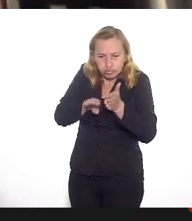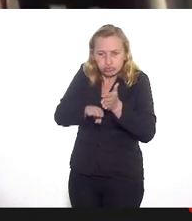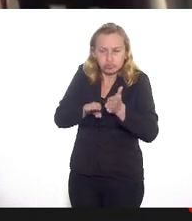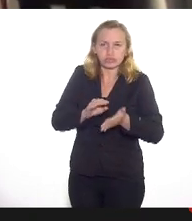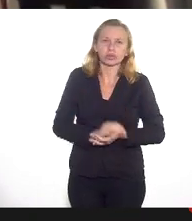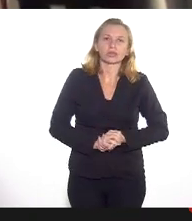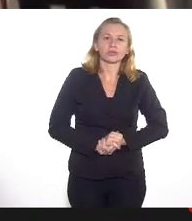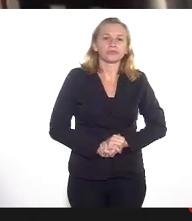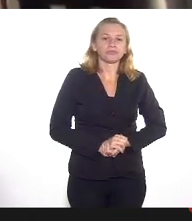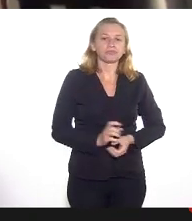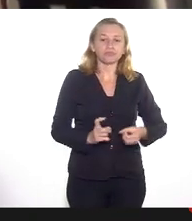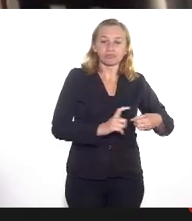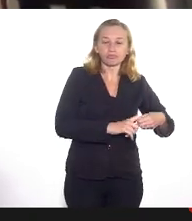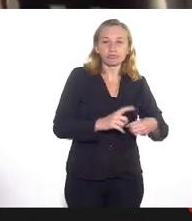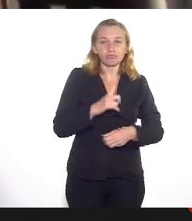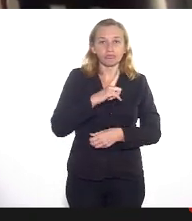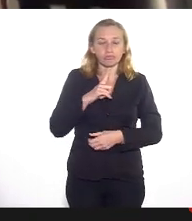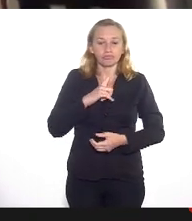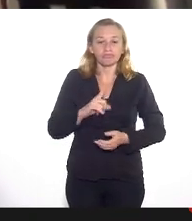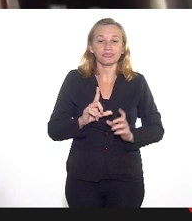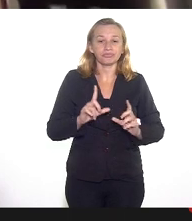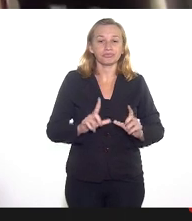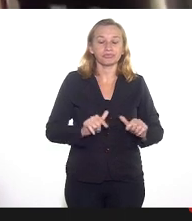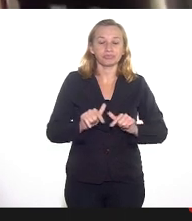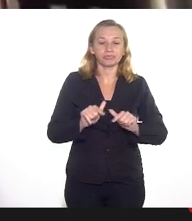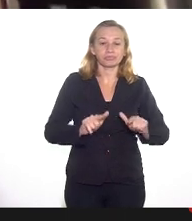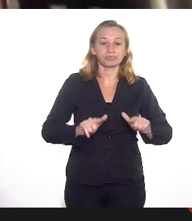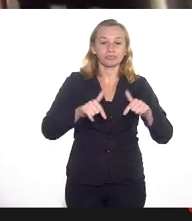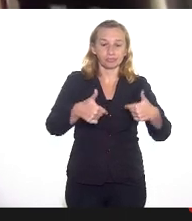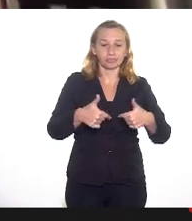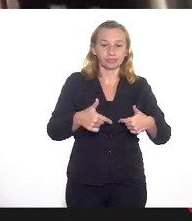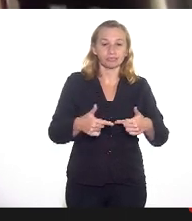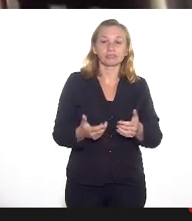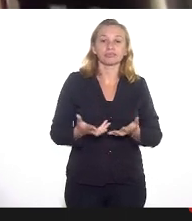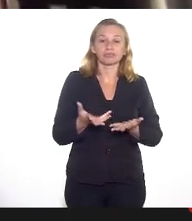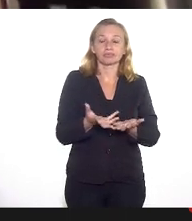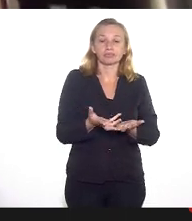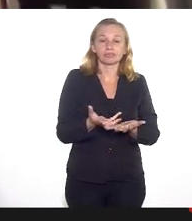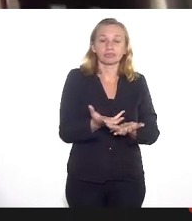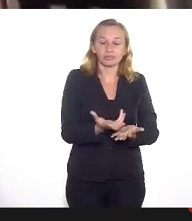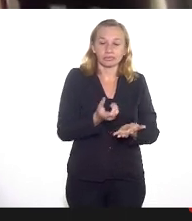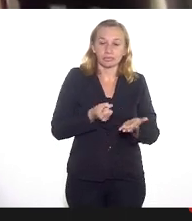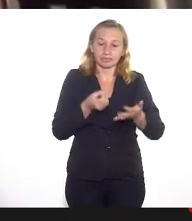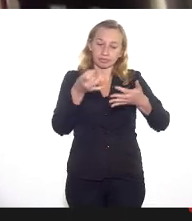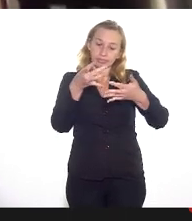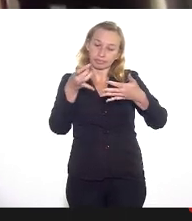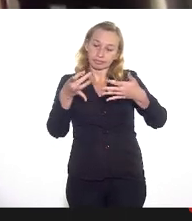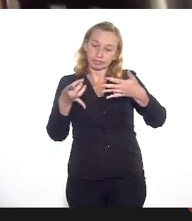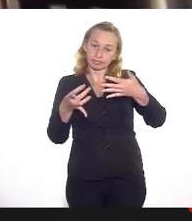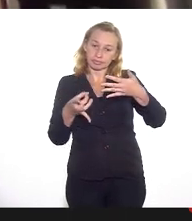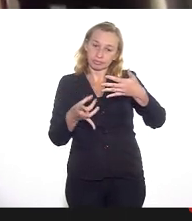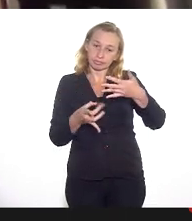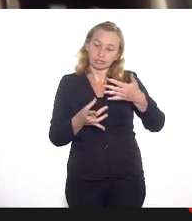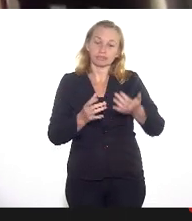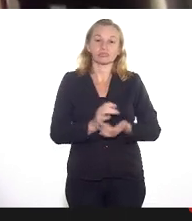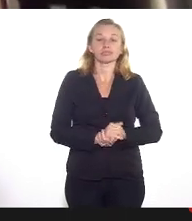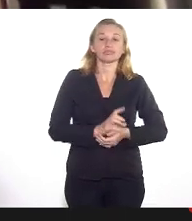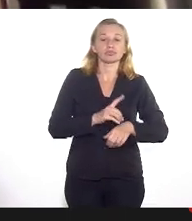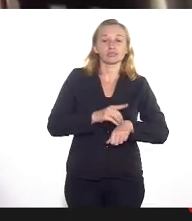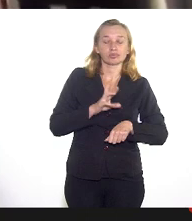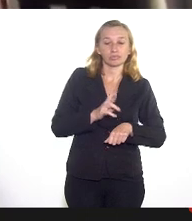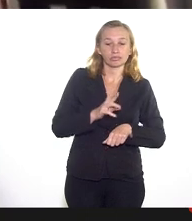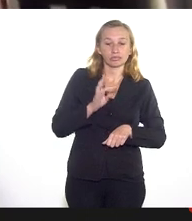que o consórcio teve, né, na operação, se vocês recebem isso de forma detalhada, como o doutor Cristiano